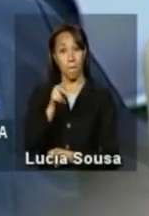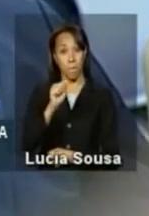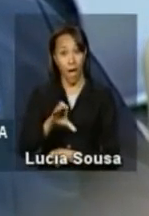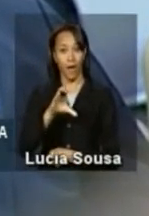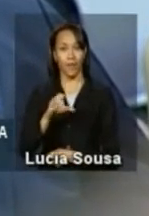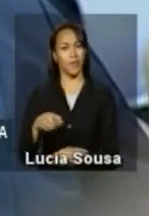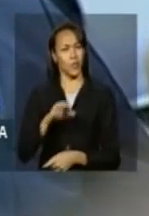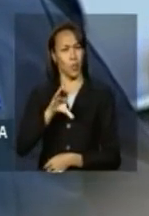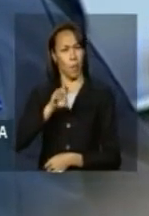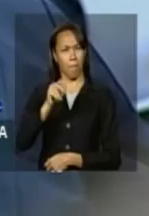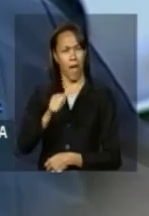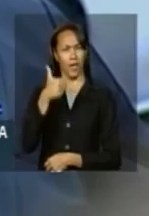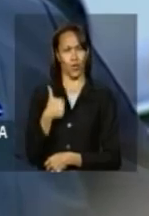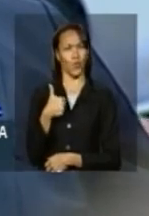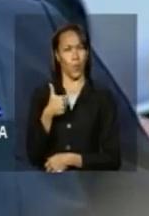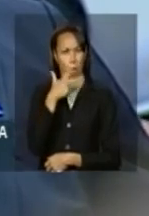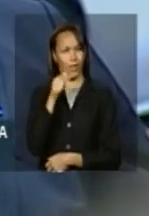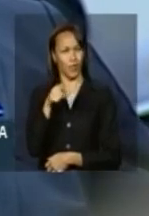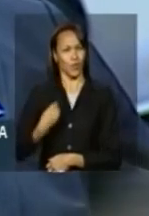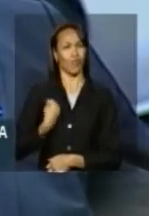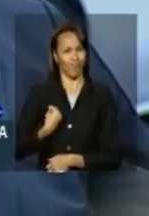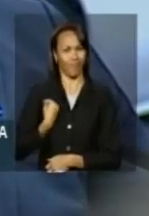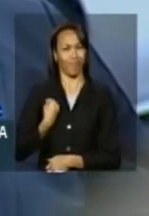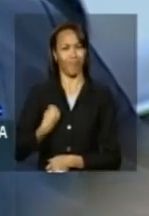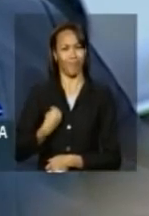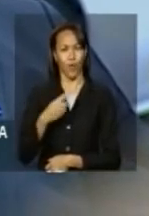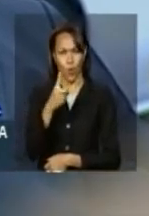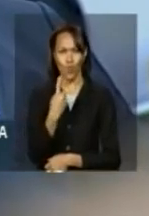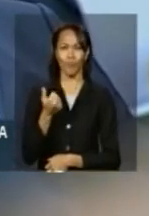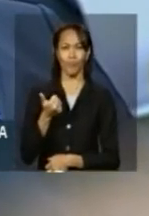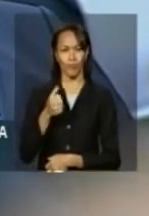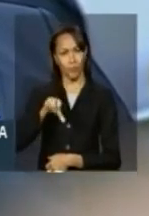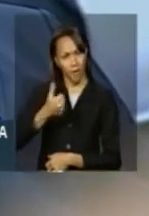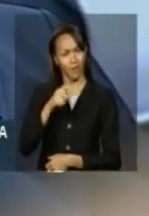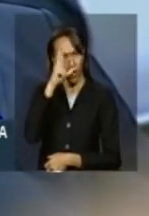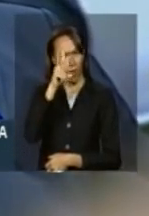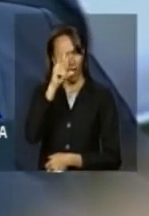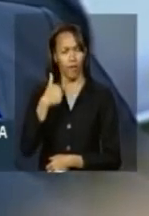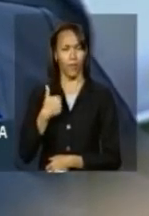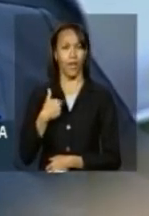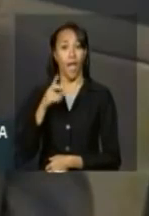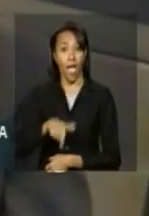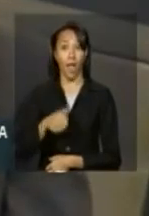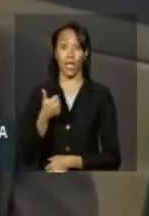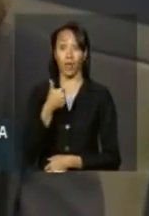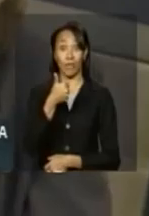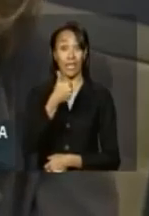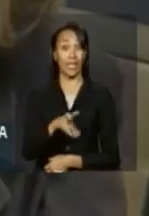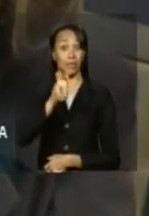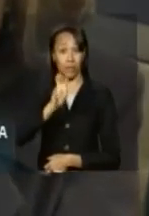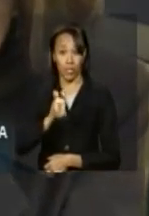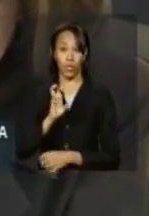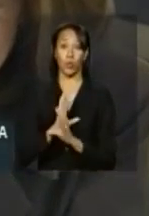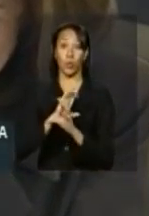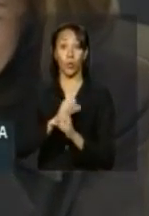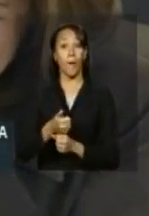que no do PAC 1 o senhor também esteve presente em pelo menos um dos balanços, pelo que eu me lembro. Esse é o 15º balanço do PAC.